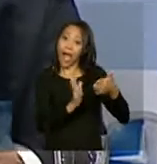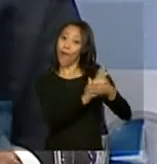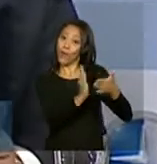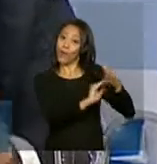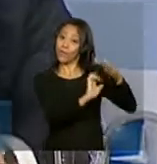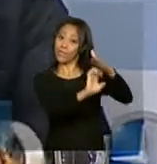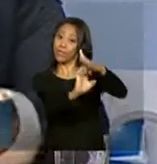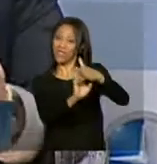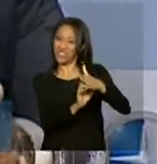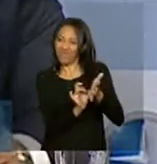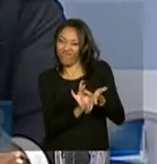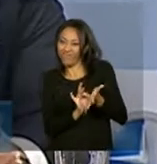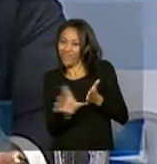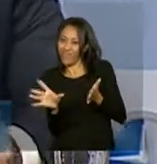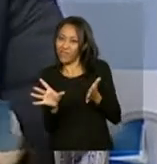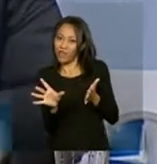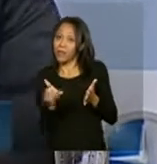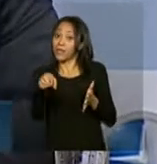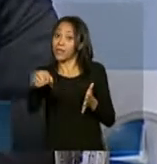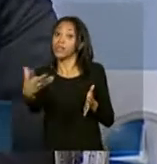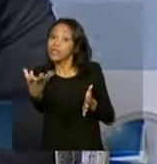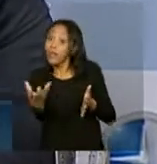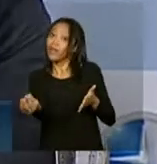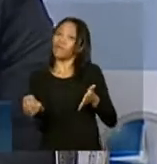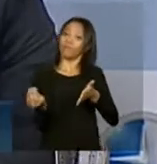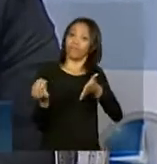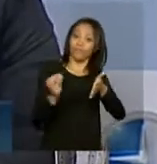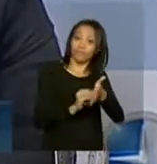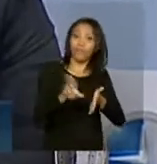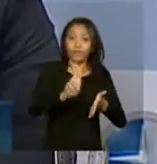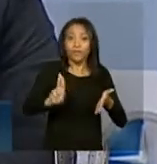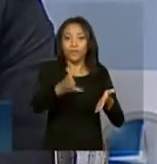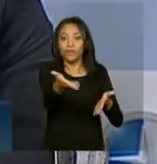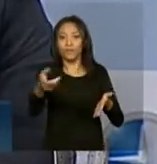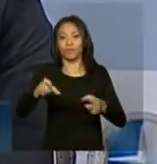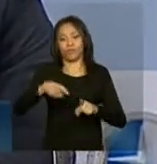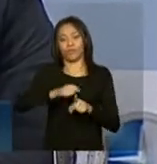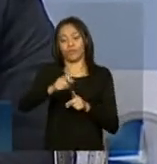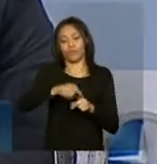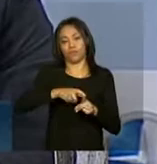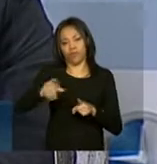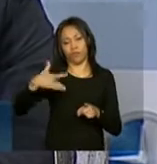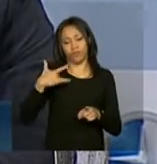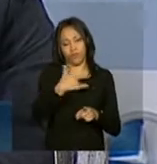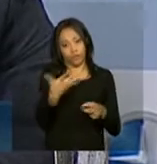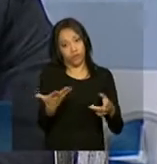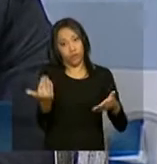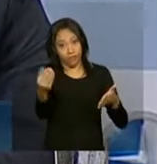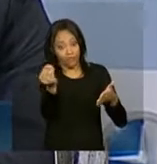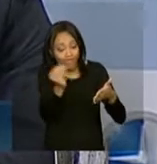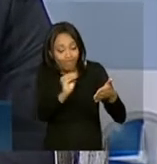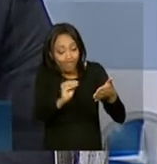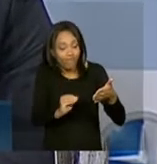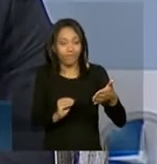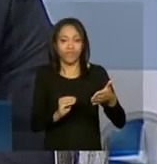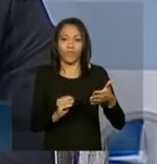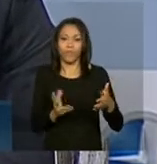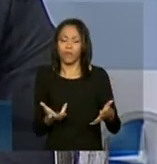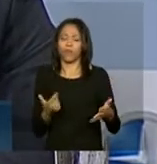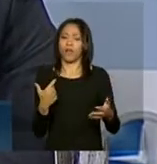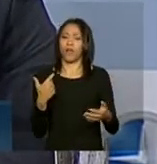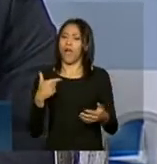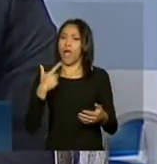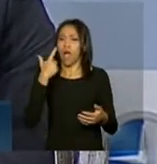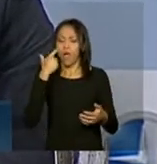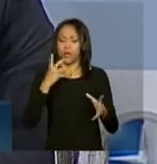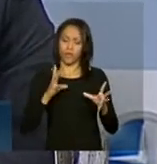Os consumidores pedem a inclusão. E aí a equipe técnica se reuniu novamente e fez o incremento